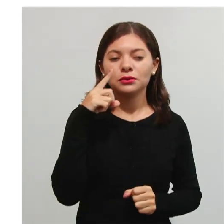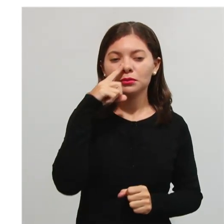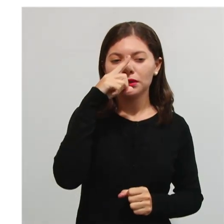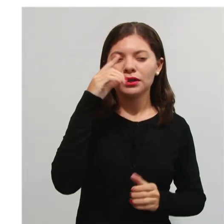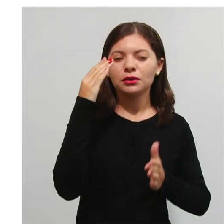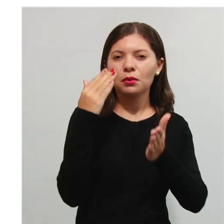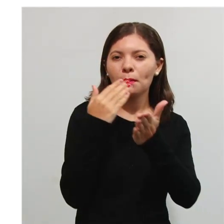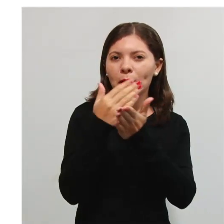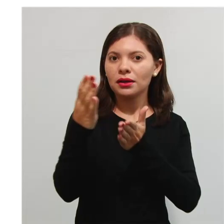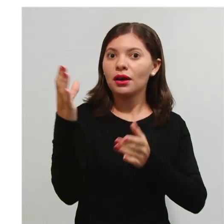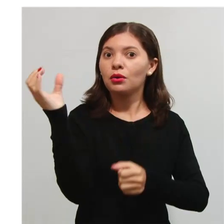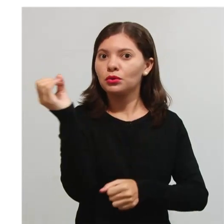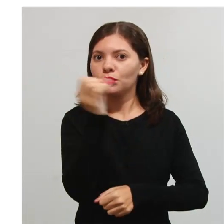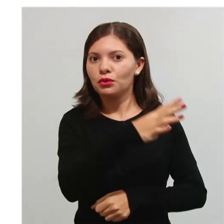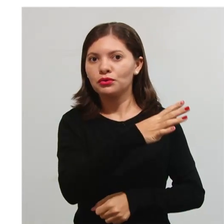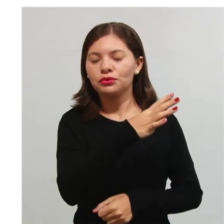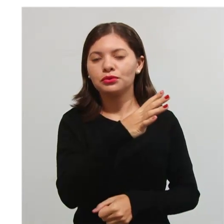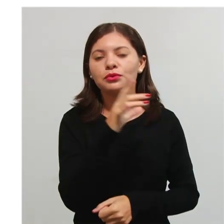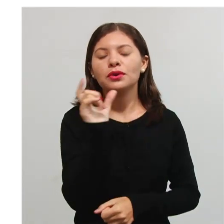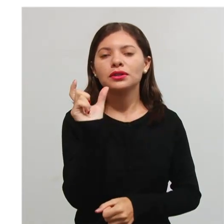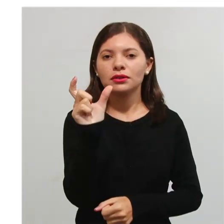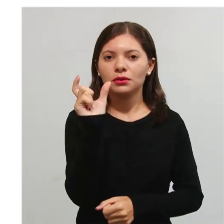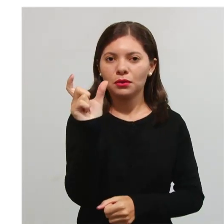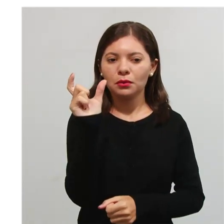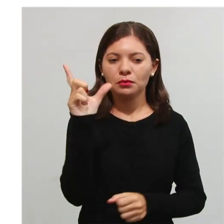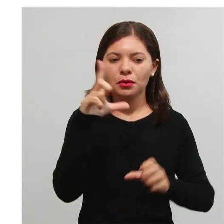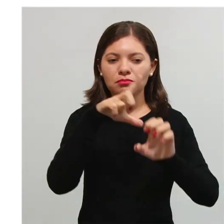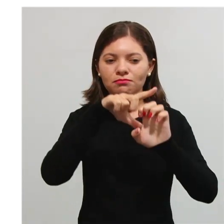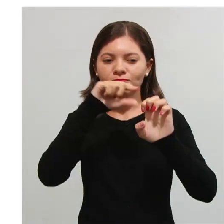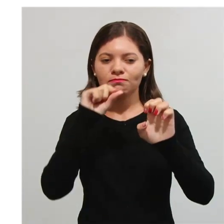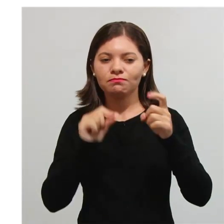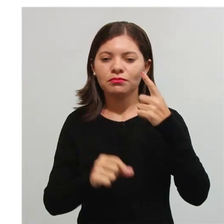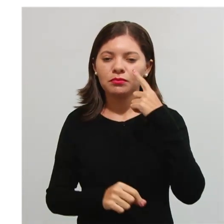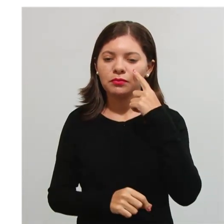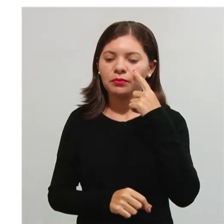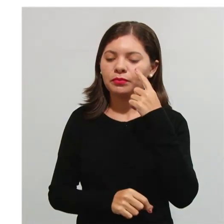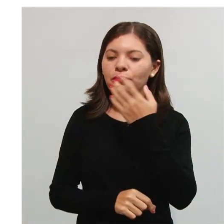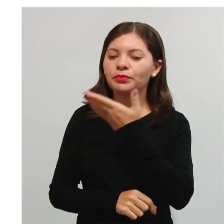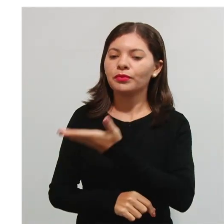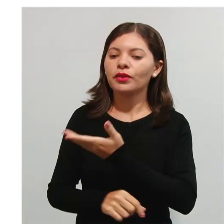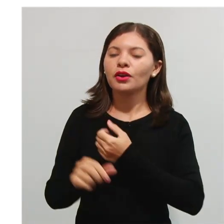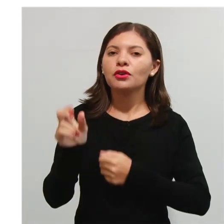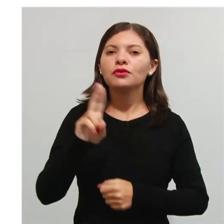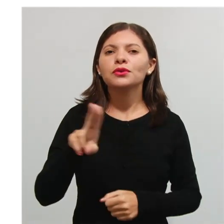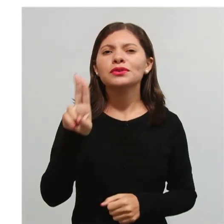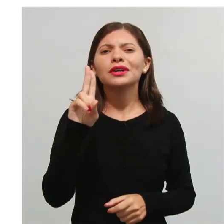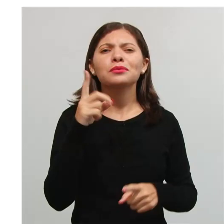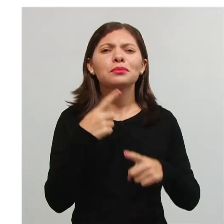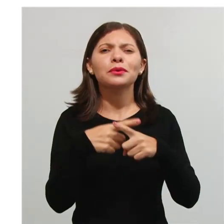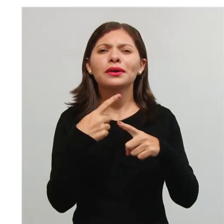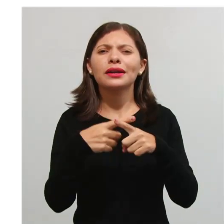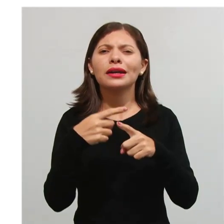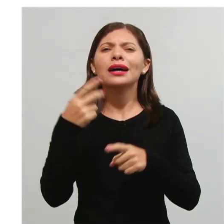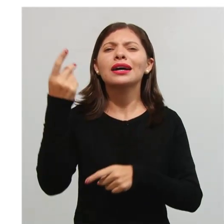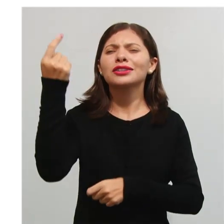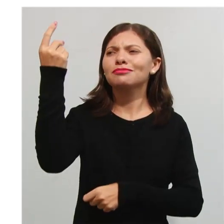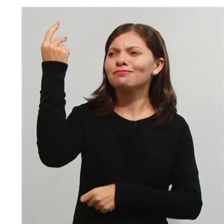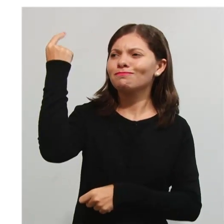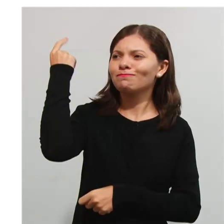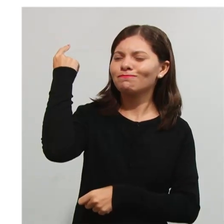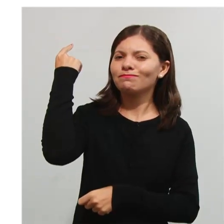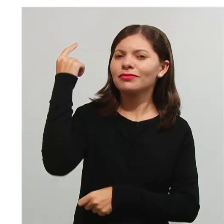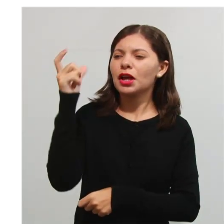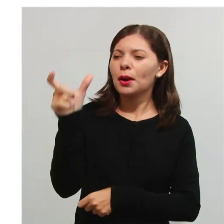algo novo. Esse termo empreendedor ele foi utilizado para definir antigamente aquele